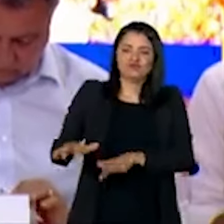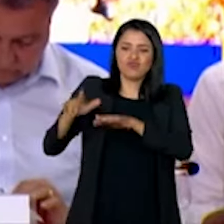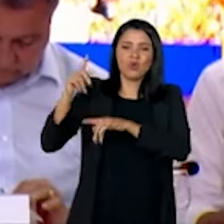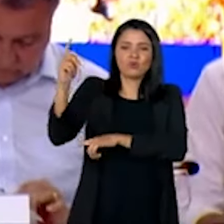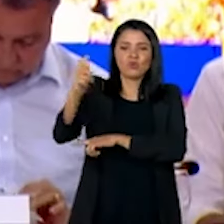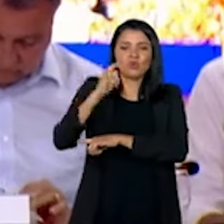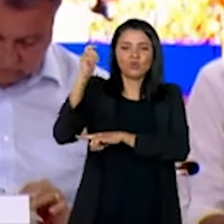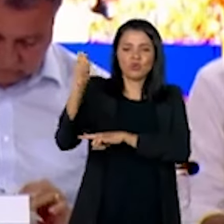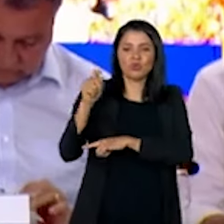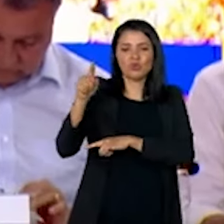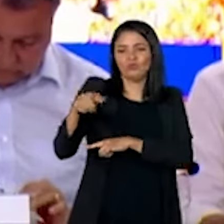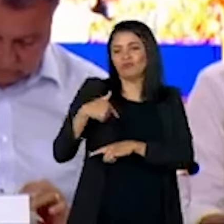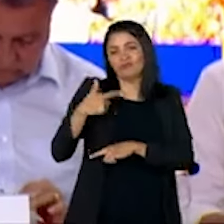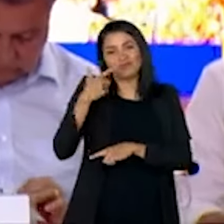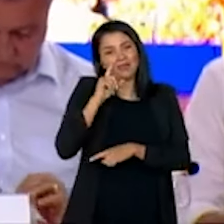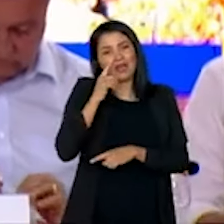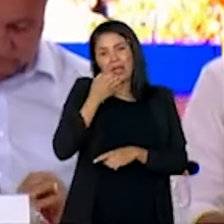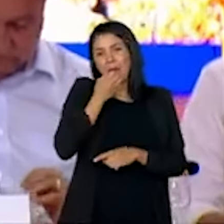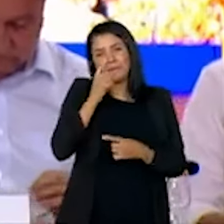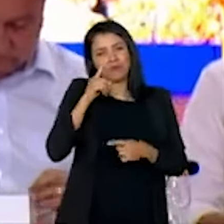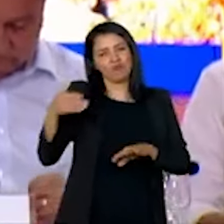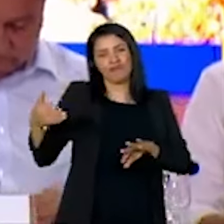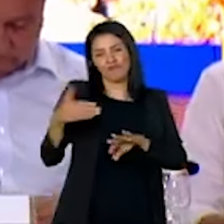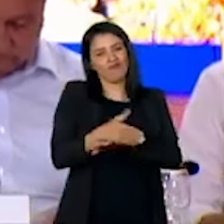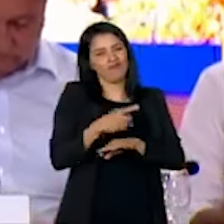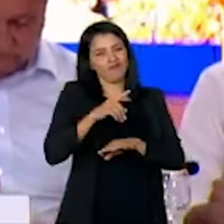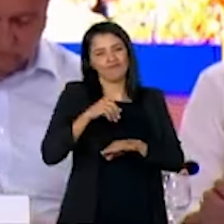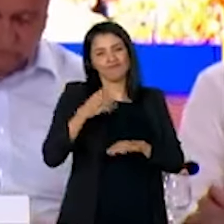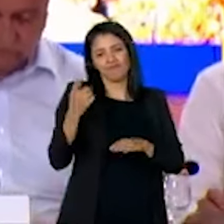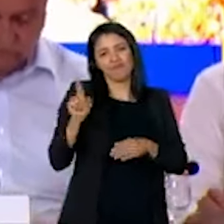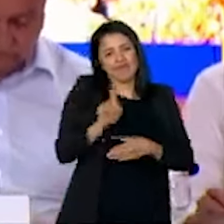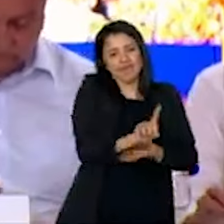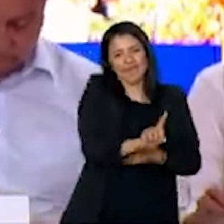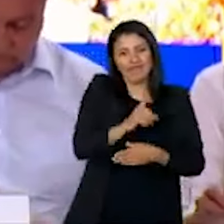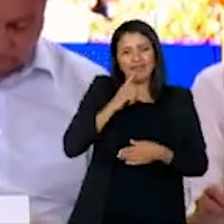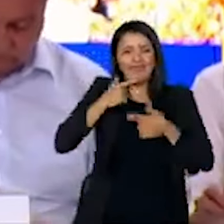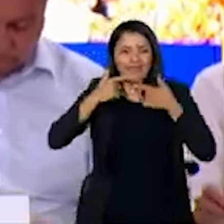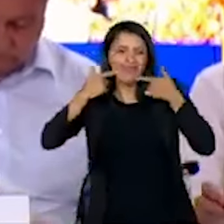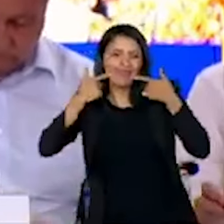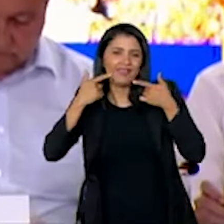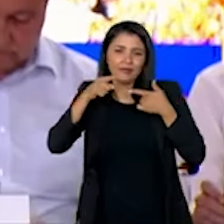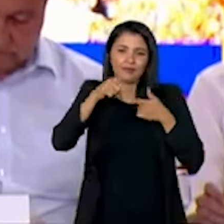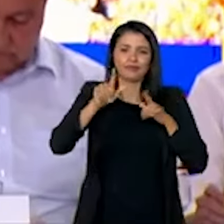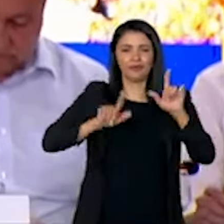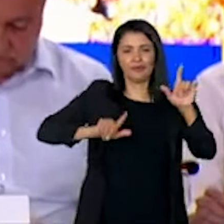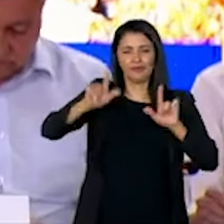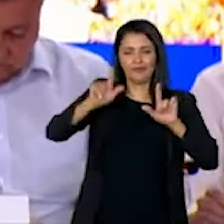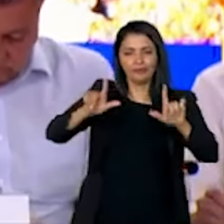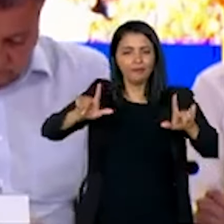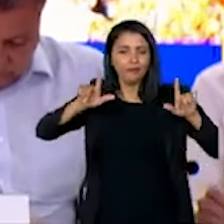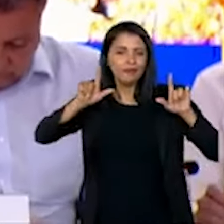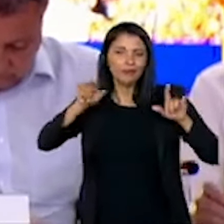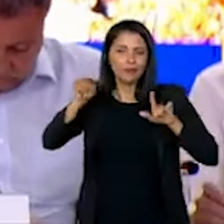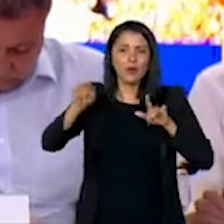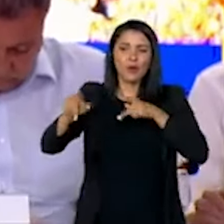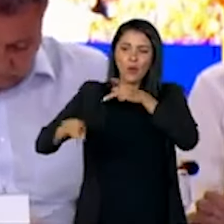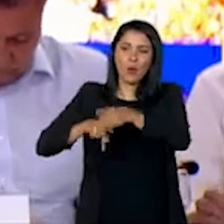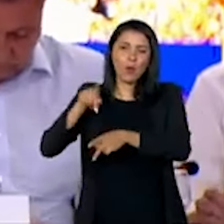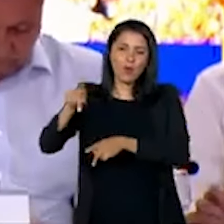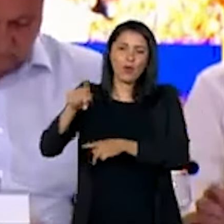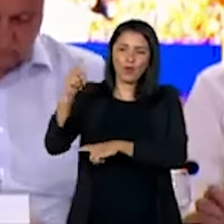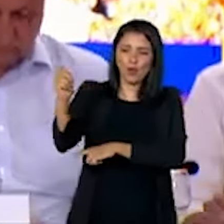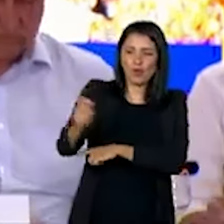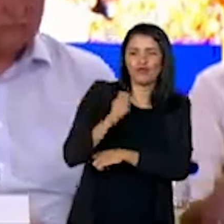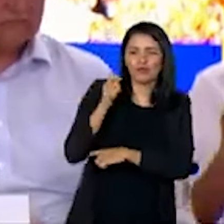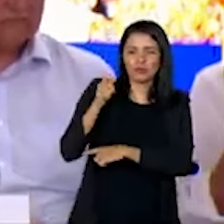do Sul e eu não achei que era prudente aparecer minha cara rindo na televisão com o povo gaúcho